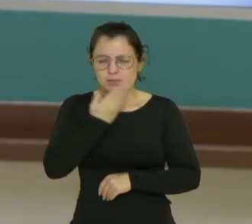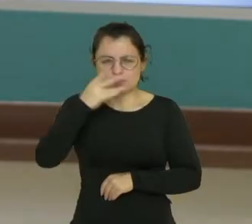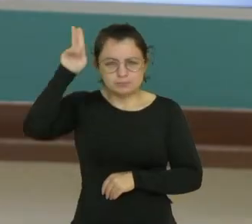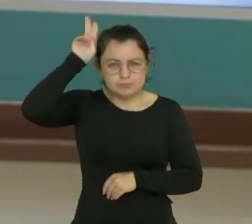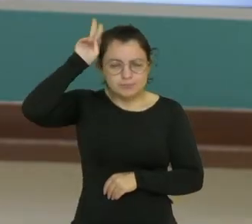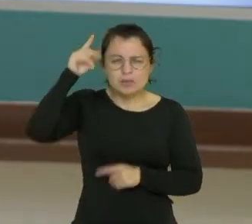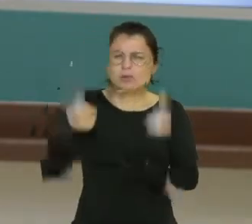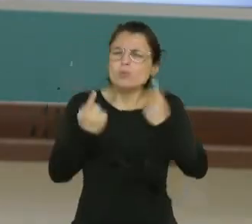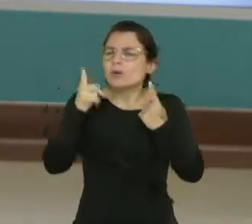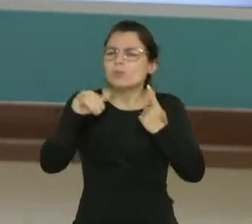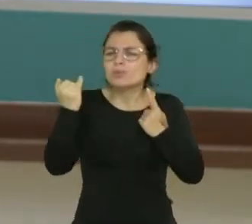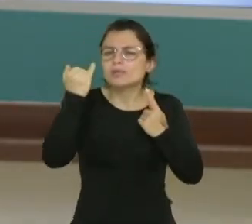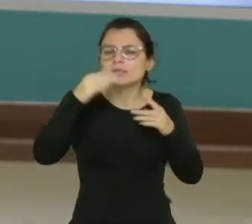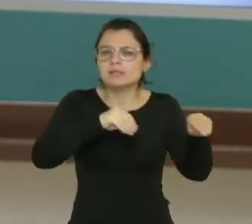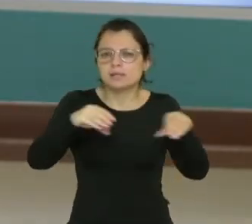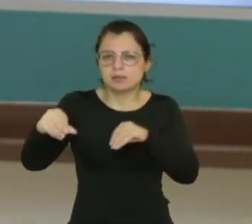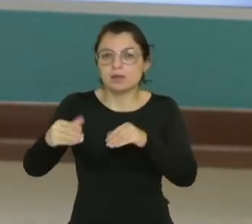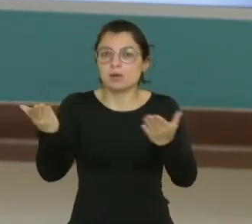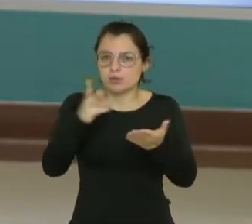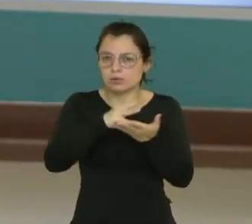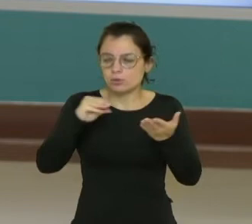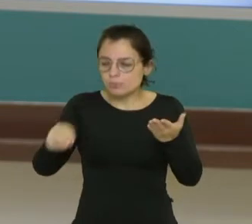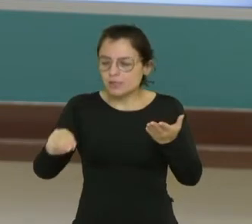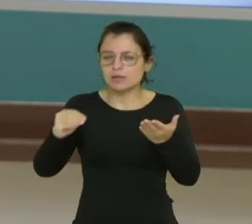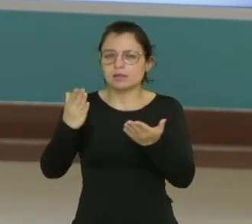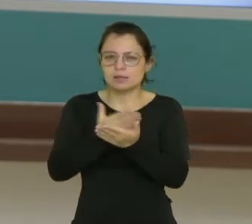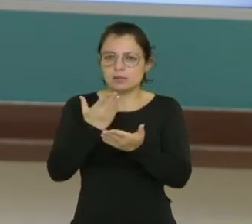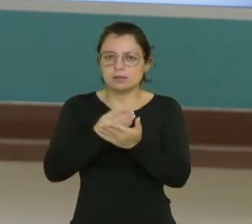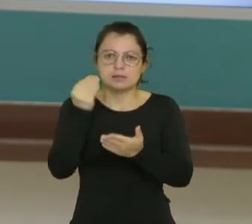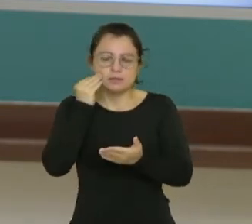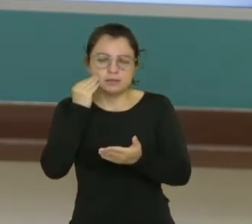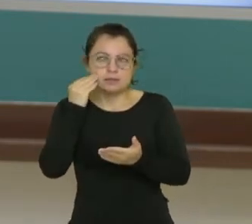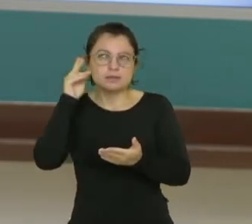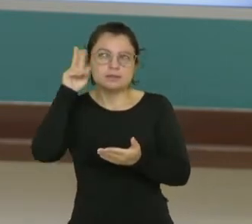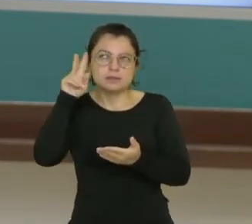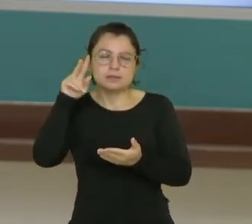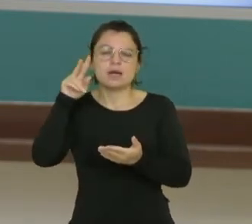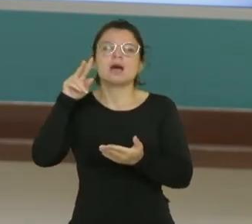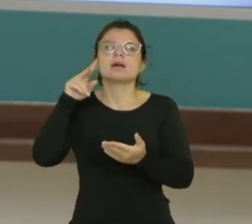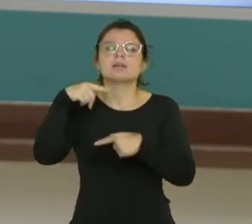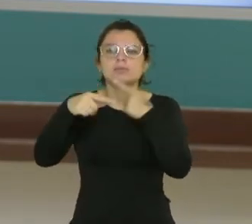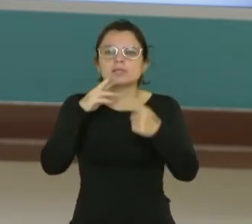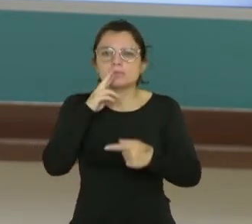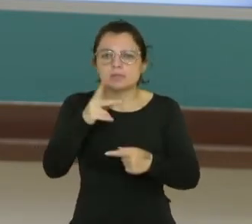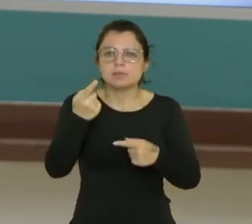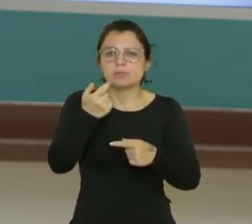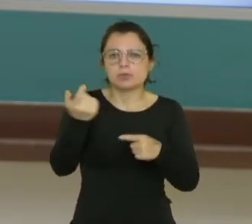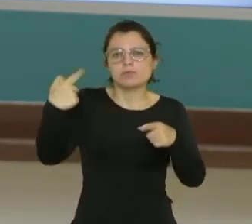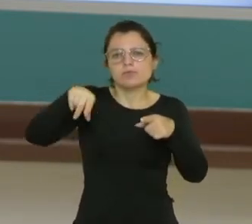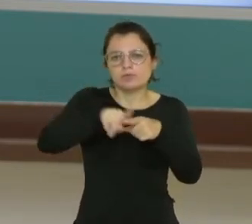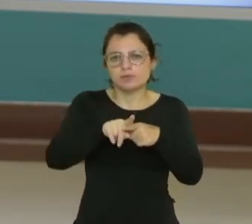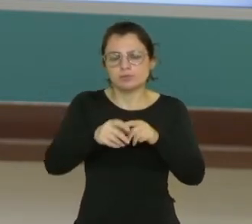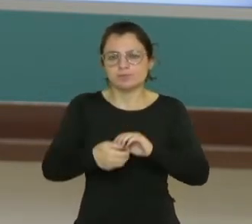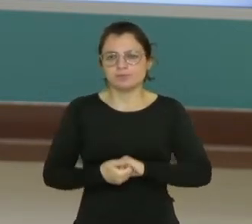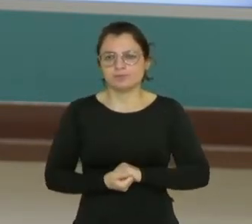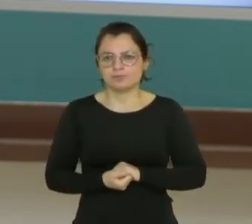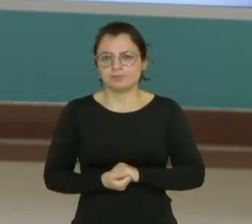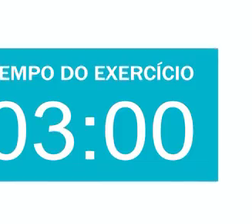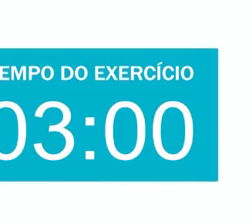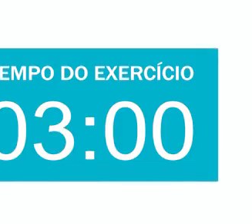colonizadores? Então vocês vão copiar essa questão no caderno de vocês, vão lembrar do que nós conversamos, vão responder e nós voltamos com a correção.